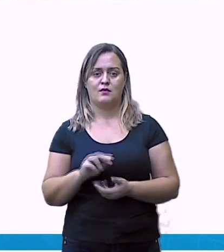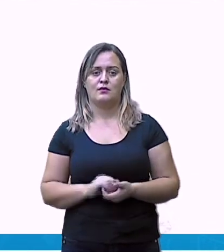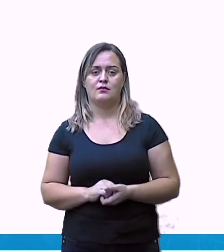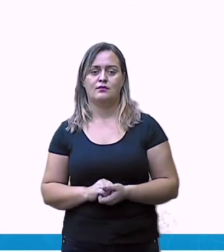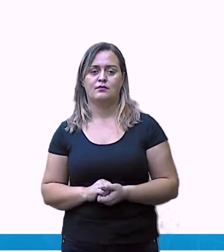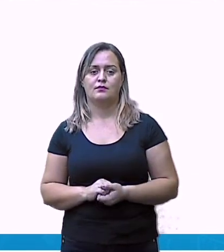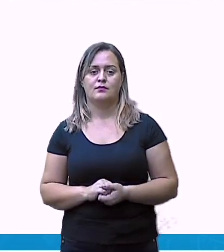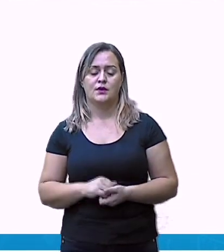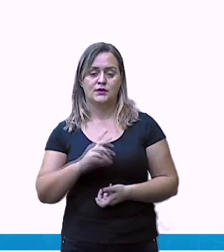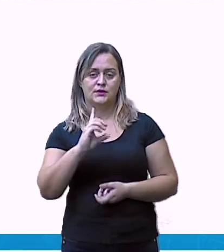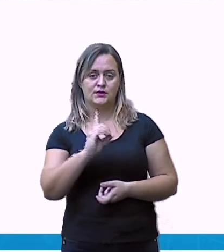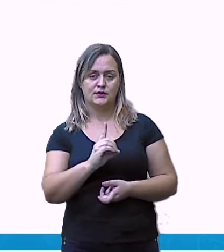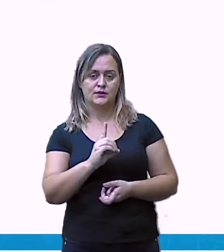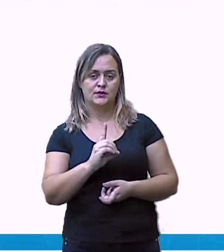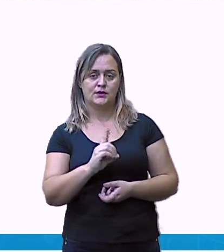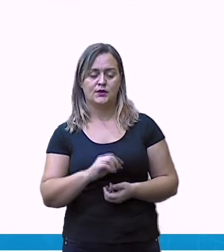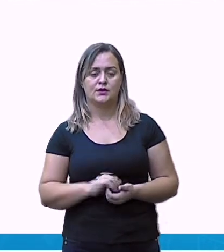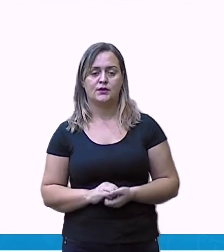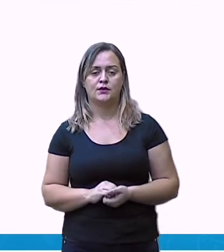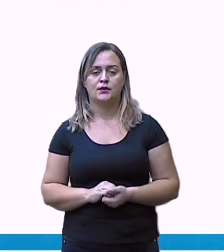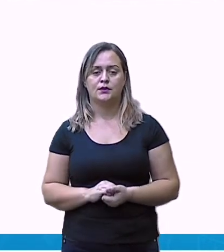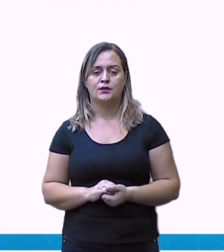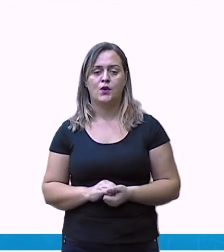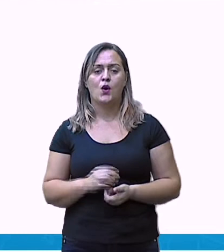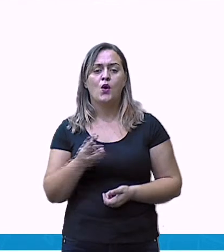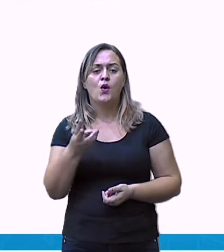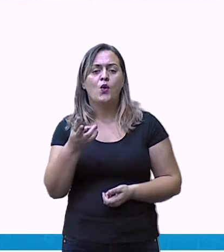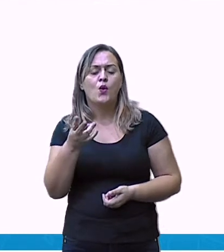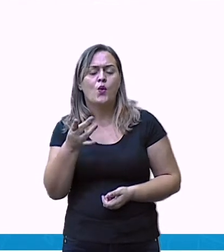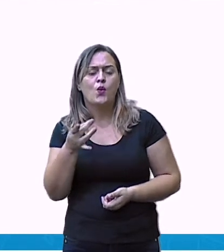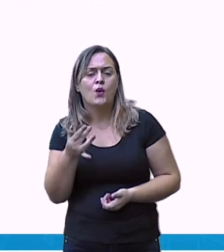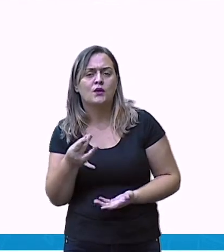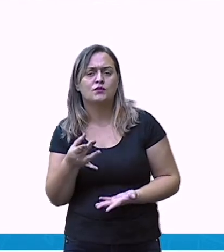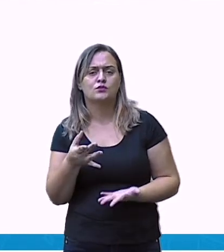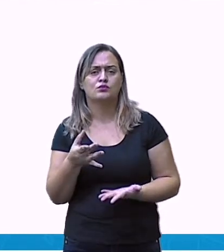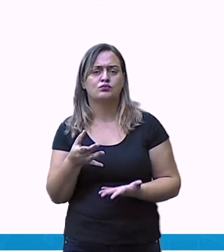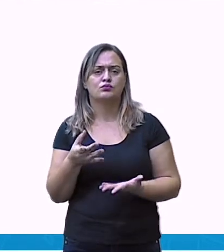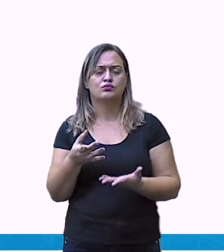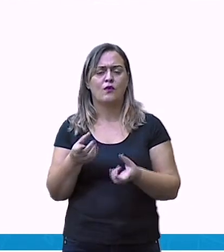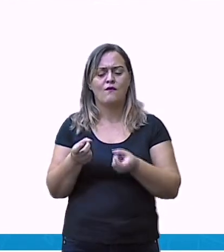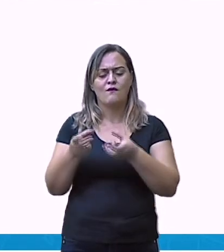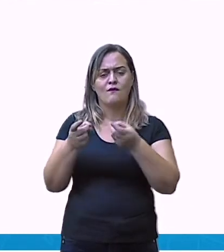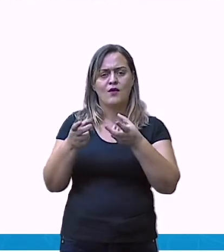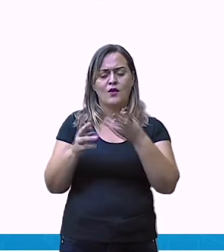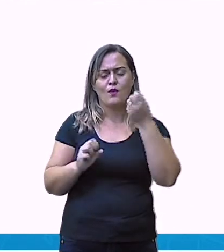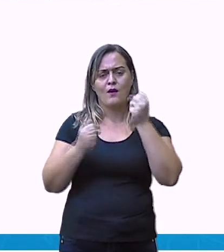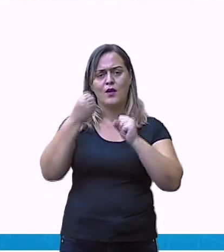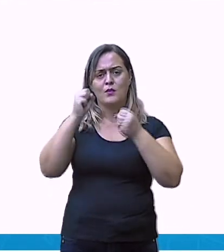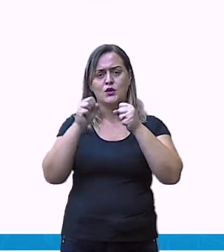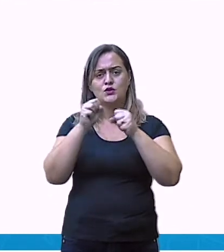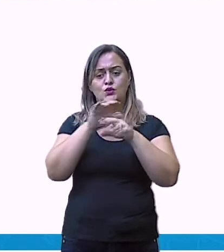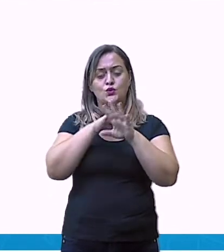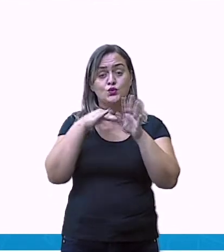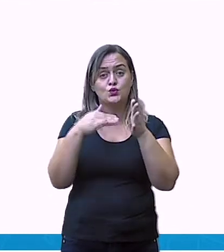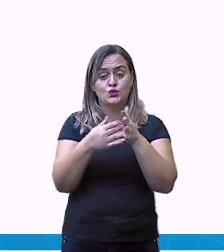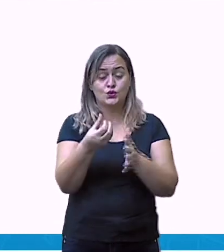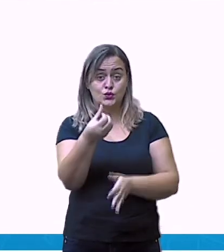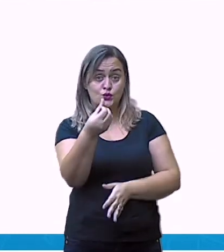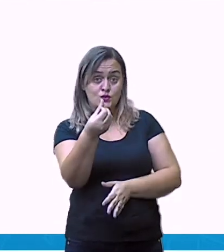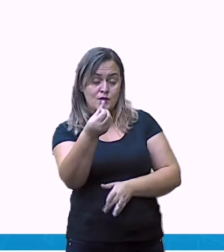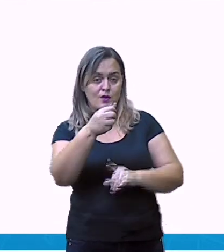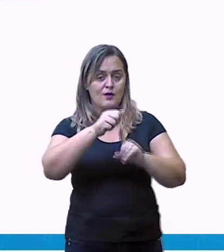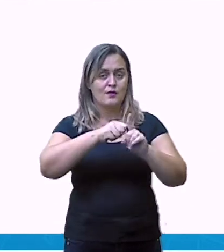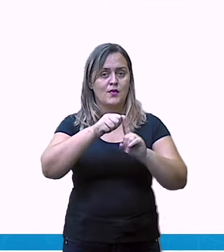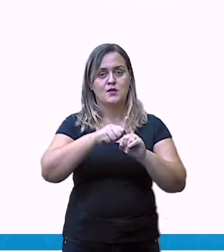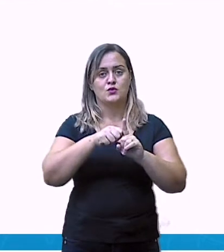D. Quanto faturou a empresa neste semestre? Então, eu quero saber agora o